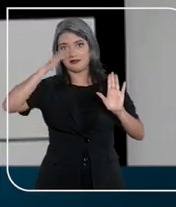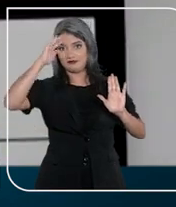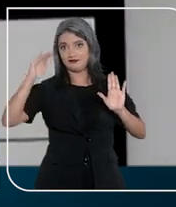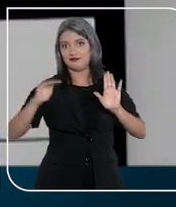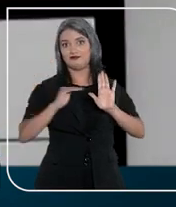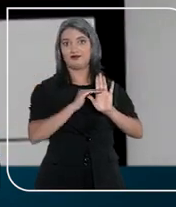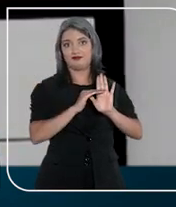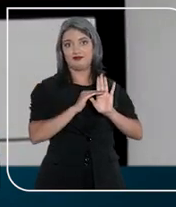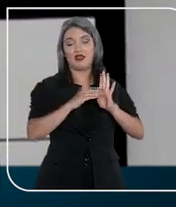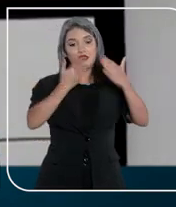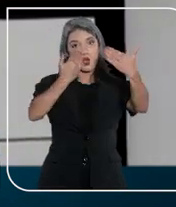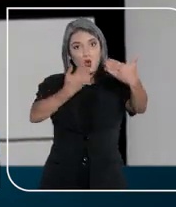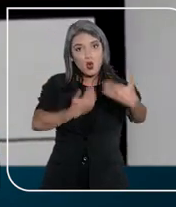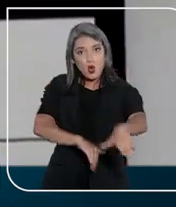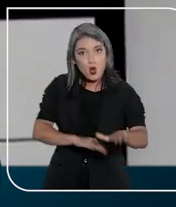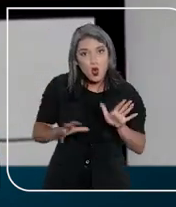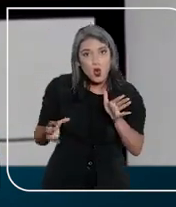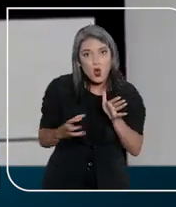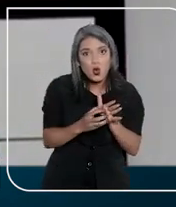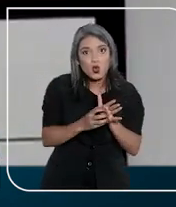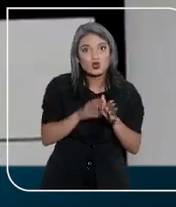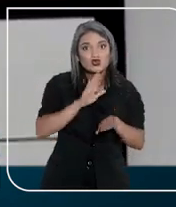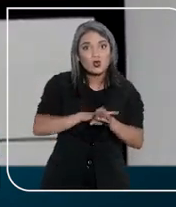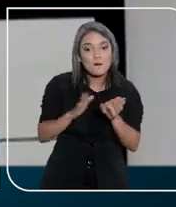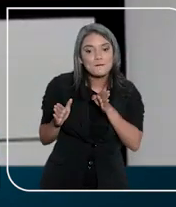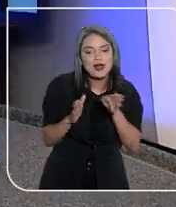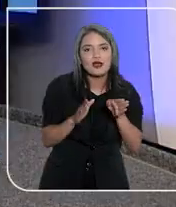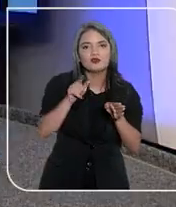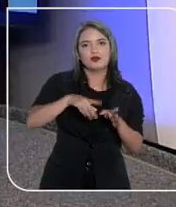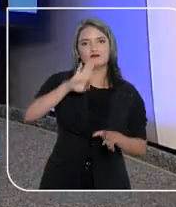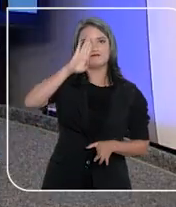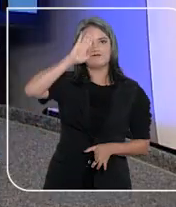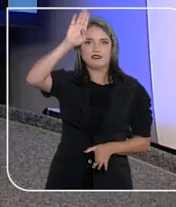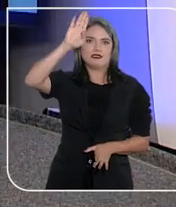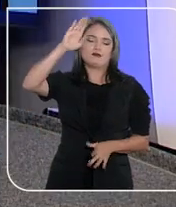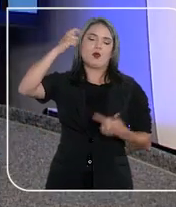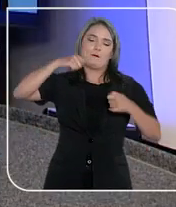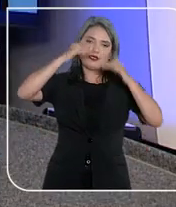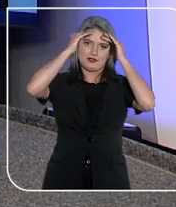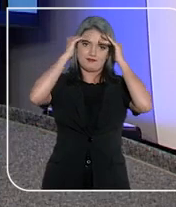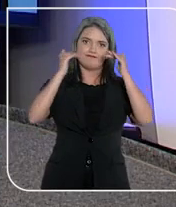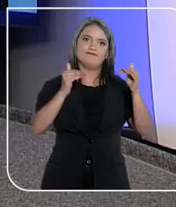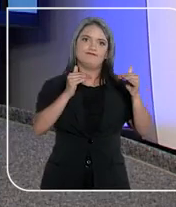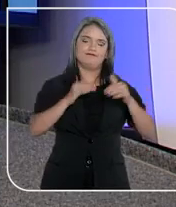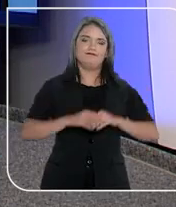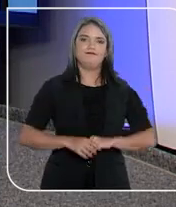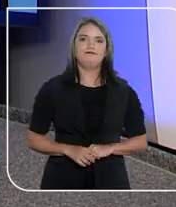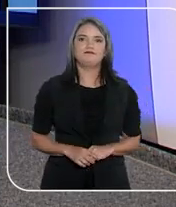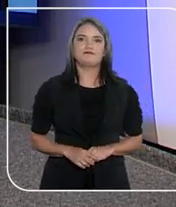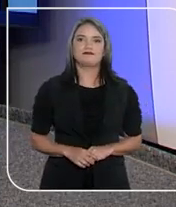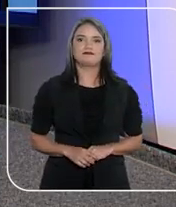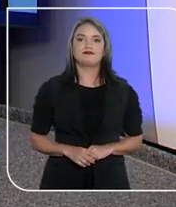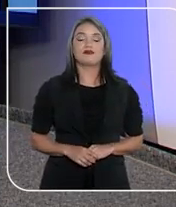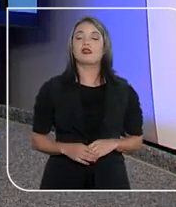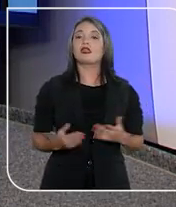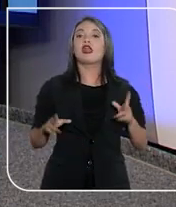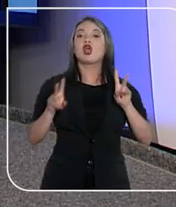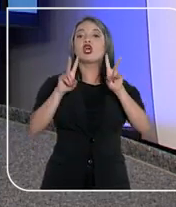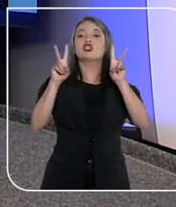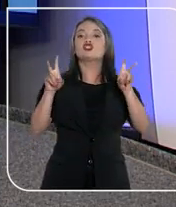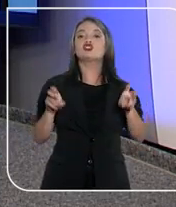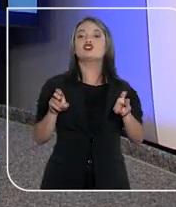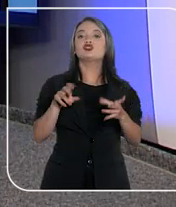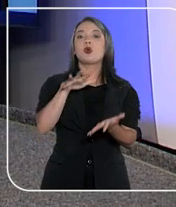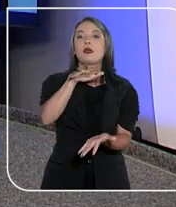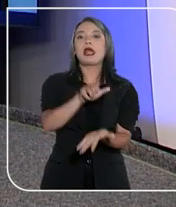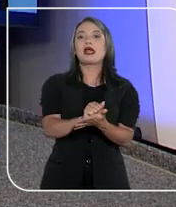o prazo de validade do concurso, é o que manda nesse caso. Agora, doutor Fábio, com relação ao cadastro de reserva, se a